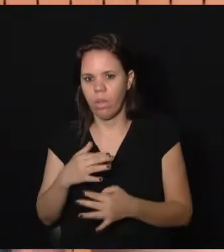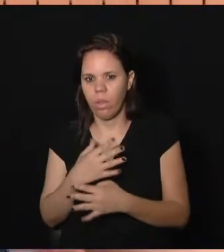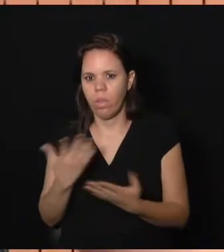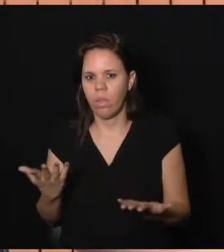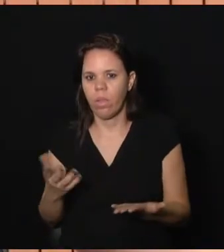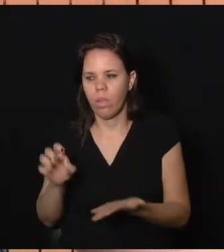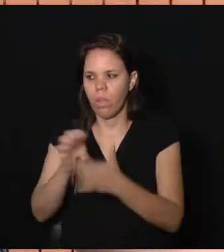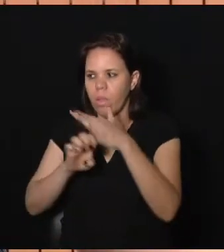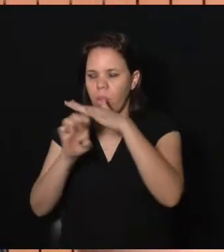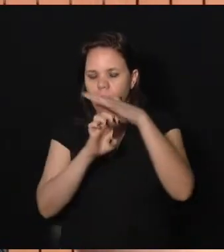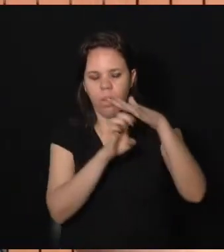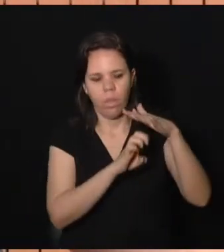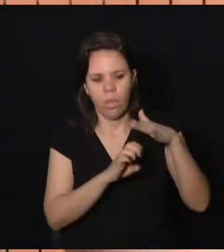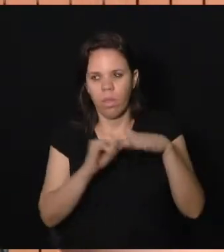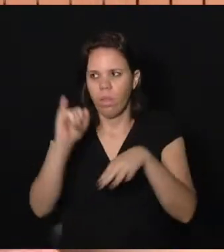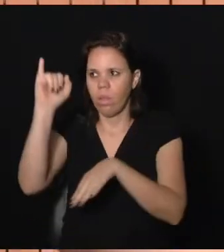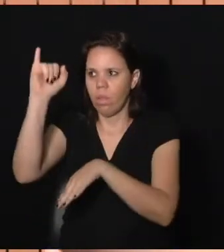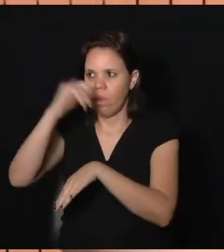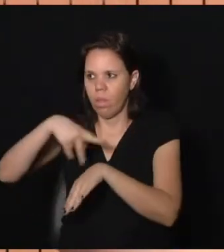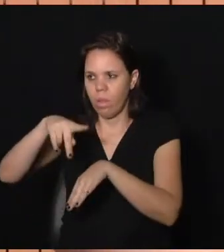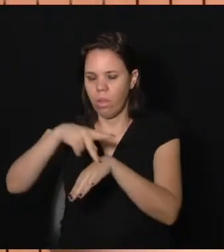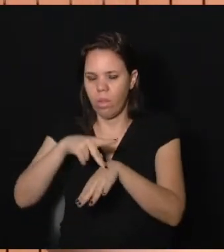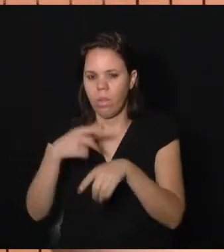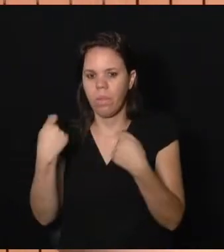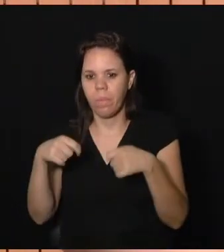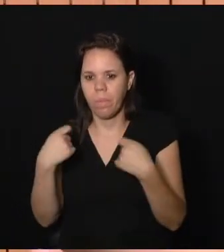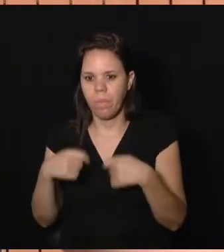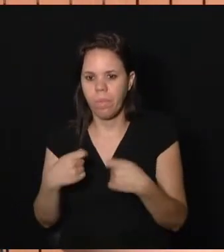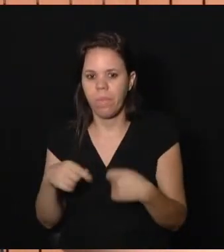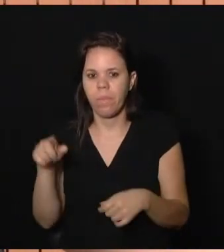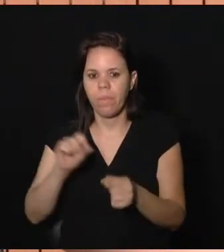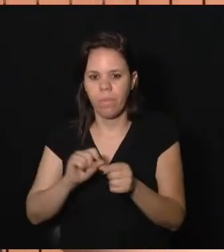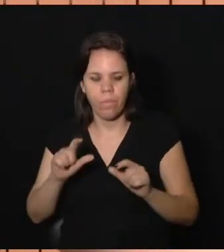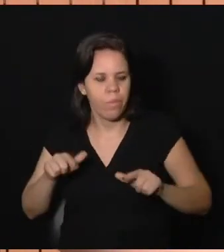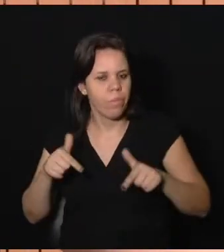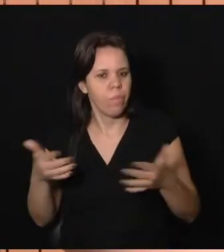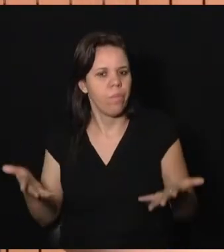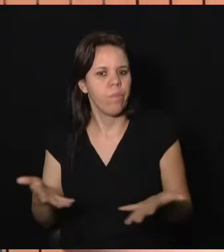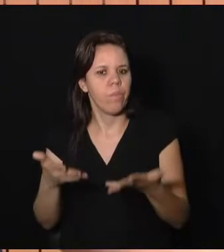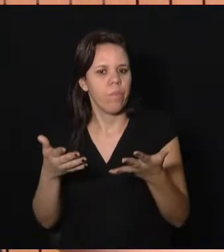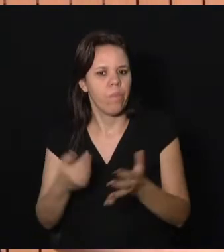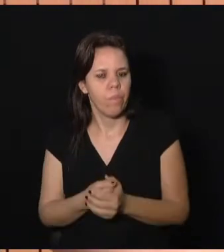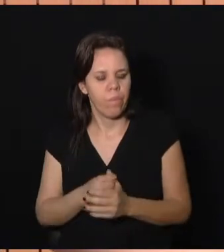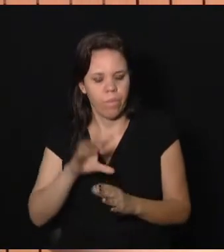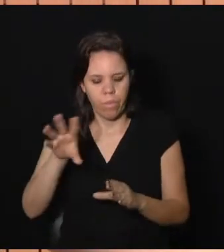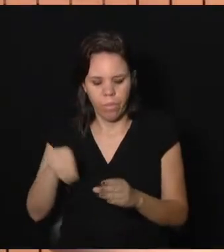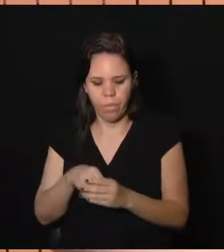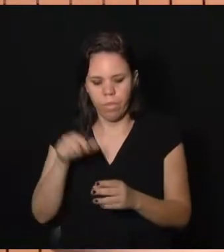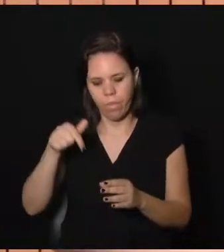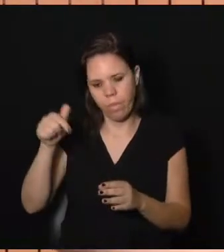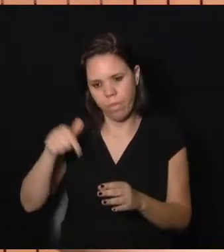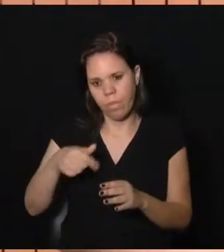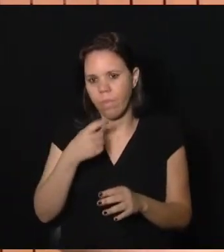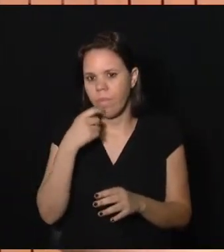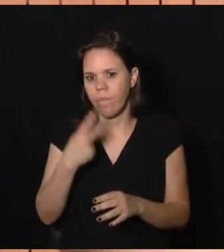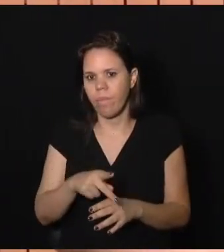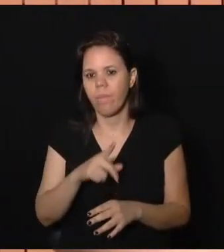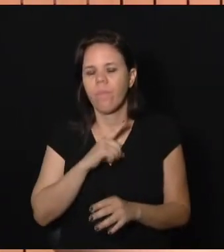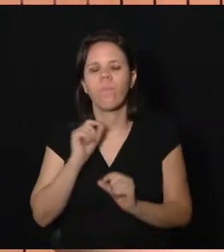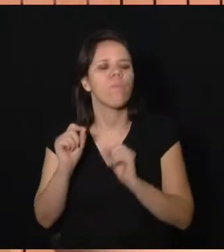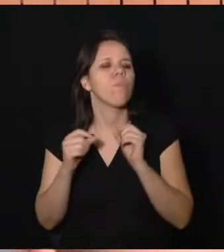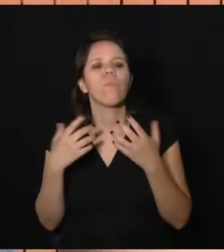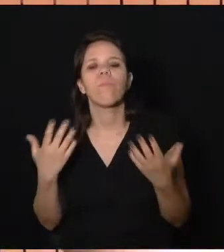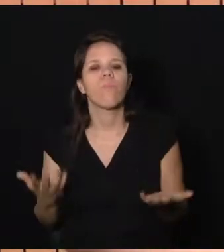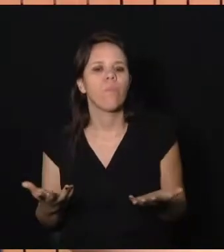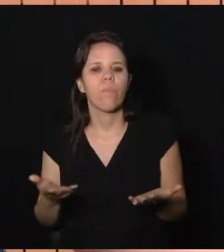as empresas de comércio exterior precisam que o município faça para se instalarem aqui em Campinas, né? O que tipo